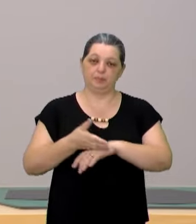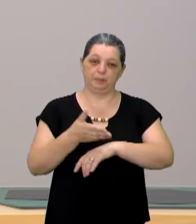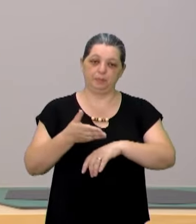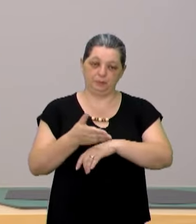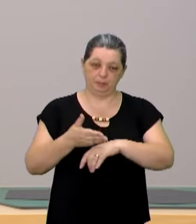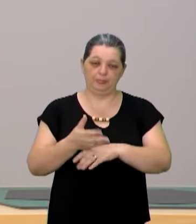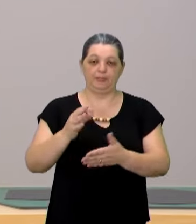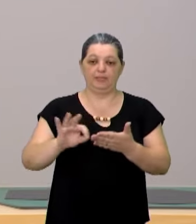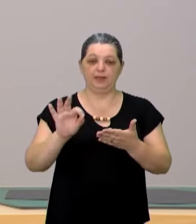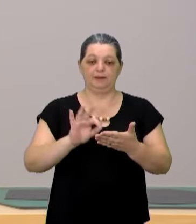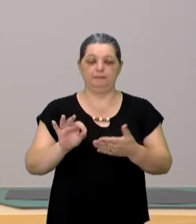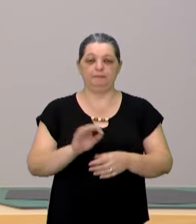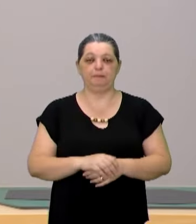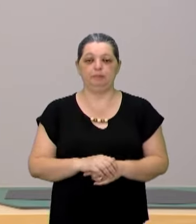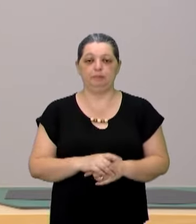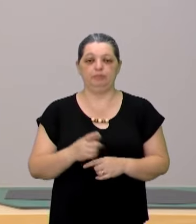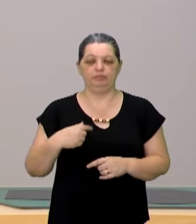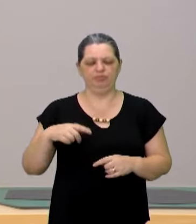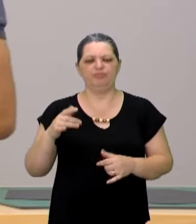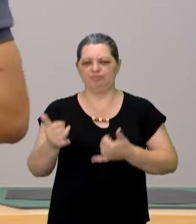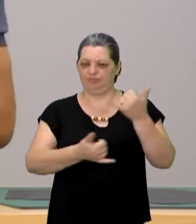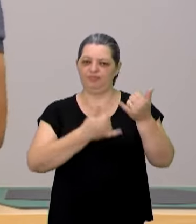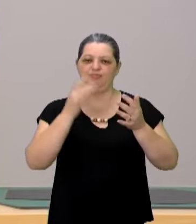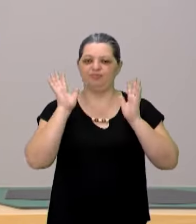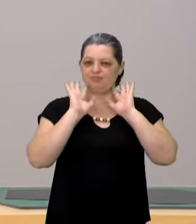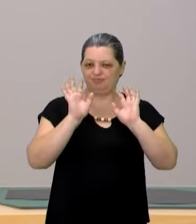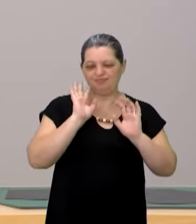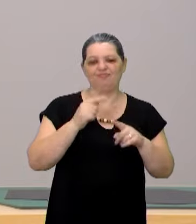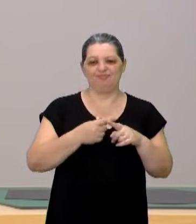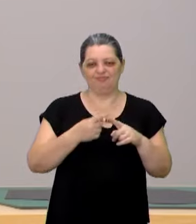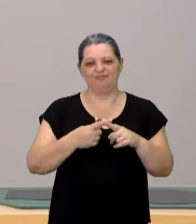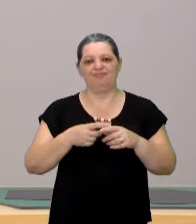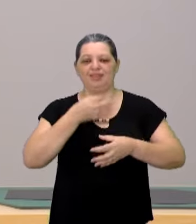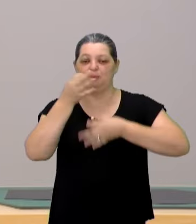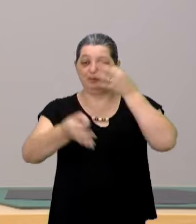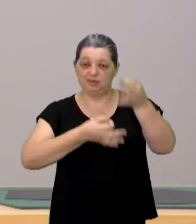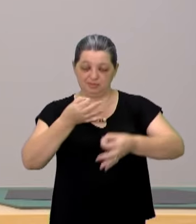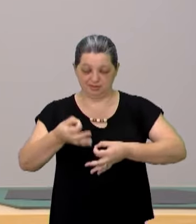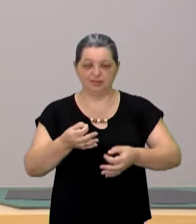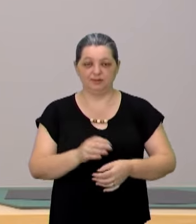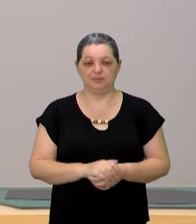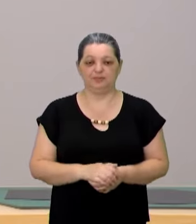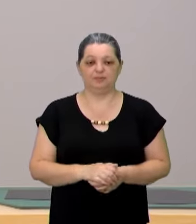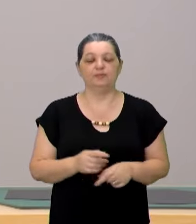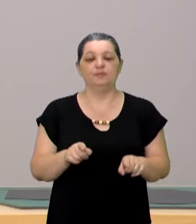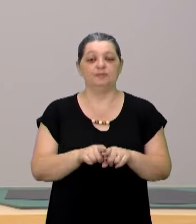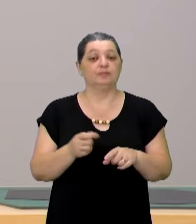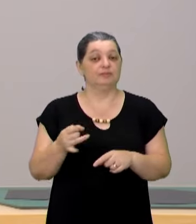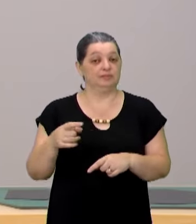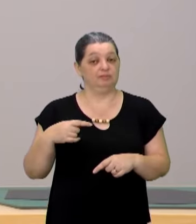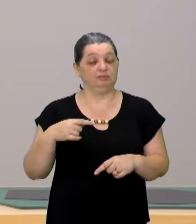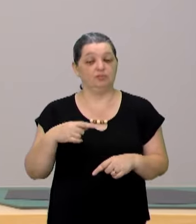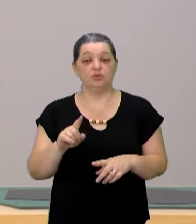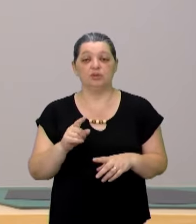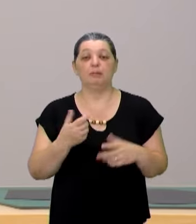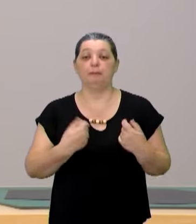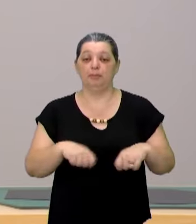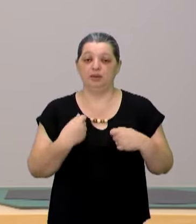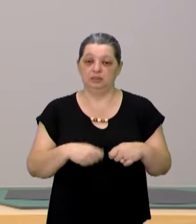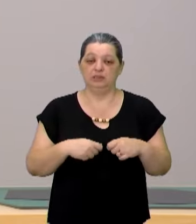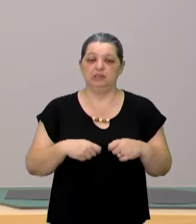essa correção. E vai ser divertido, vai ser legal, vão ter muitos comentários bacanas aí, tá certo? E se você, por um acaso,